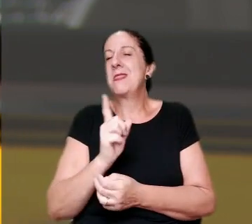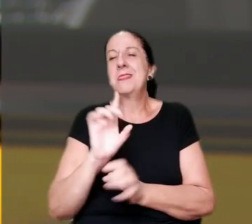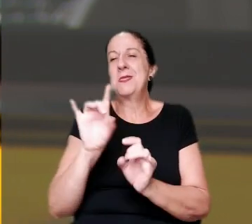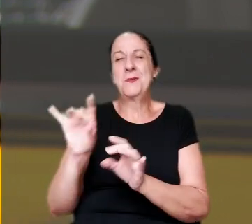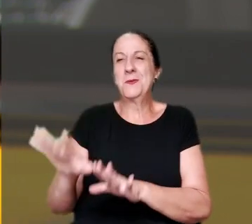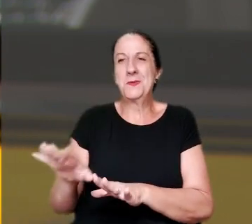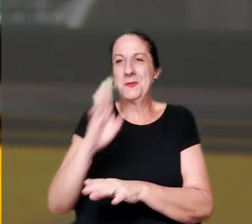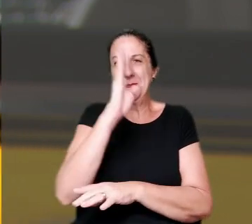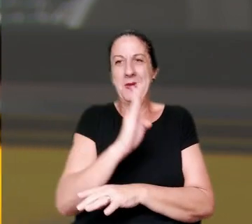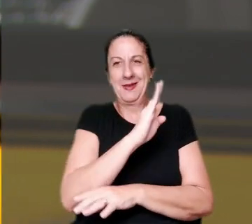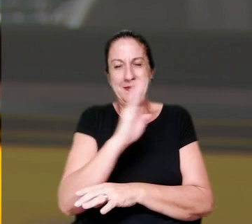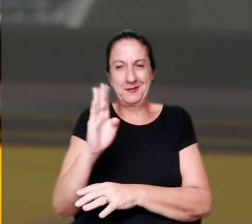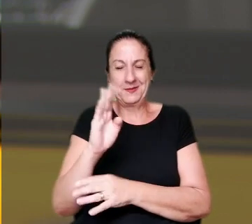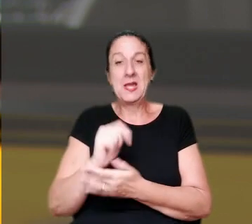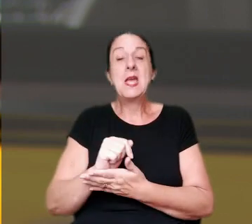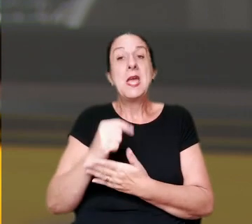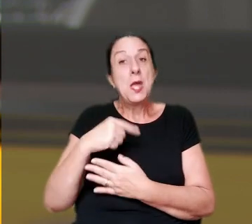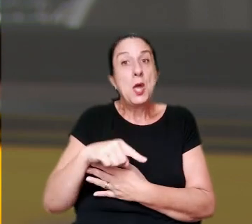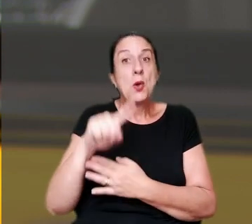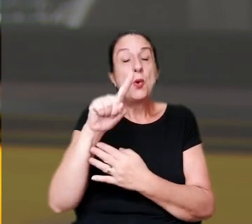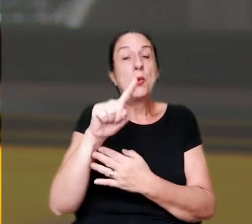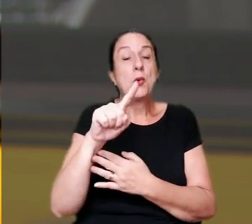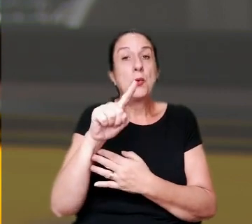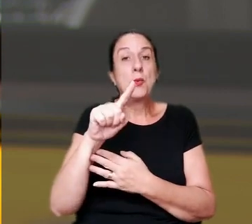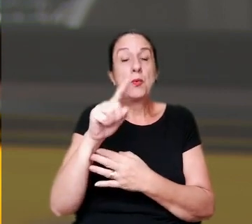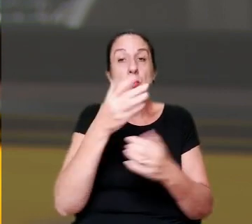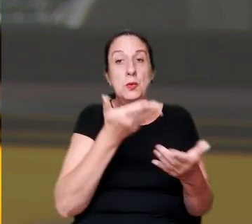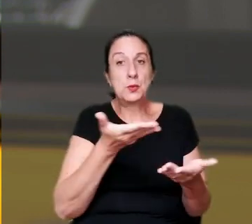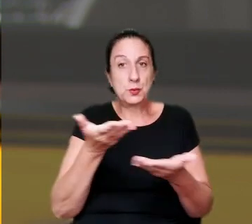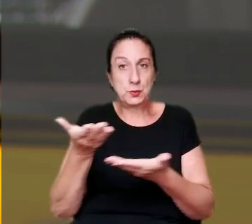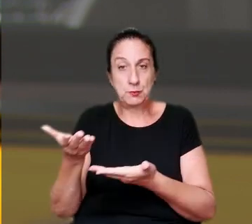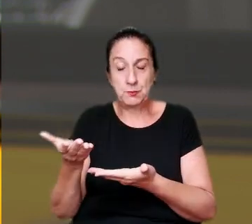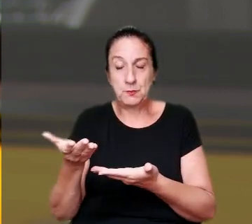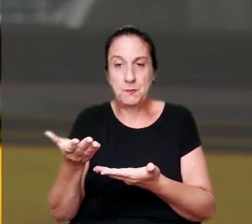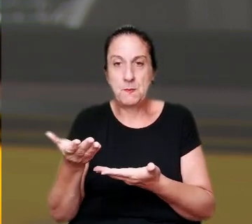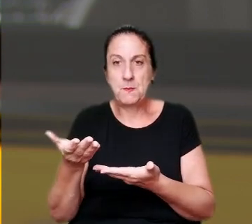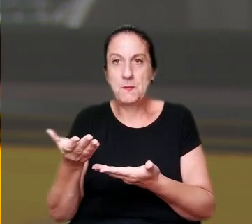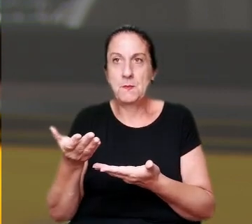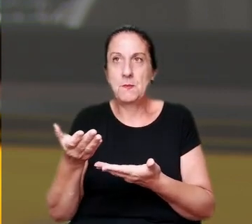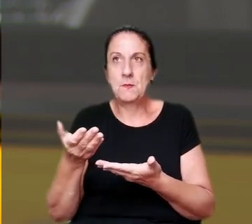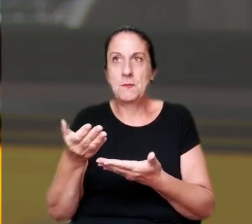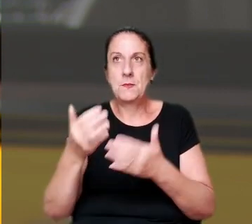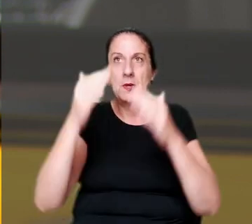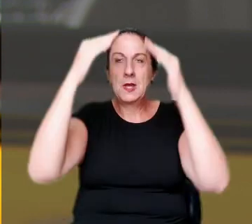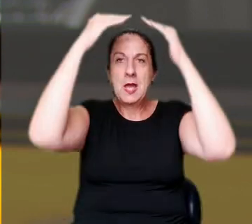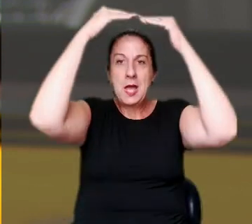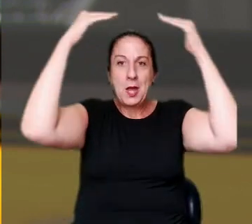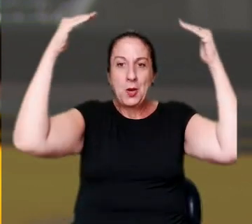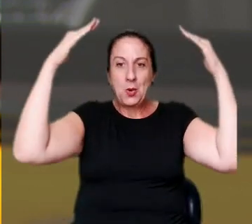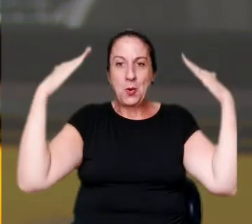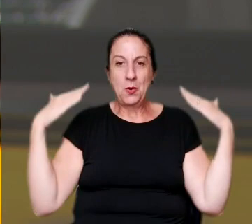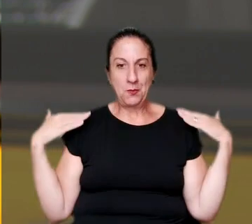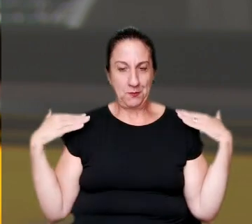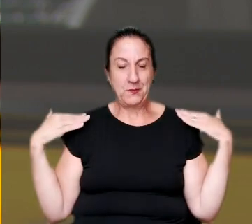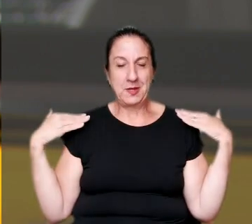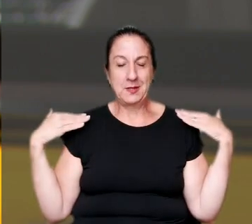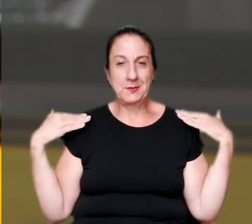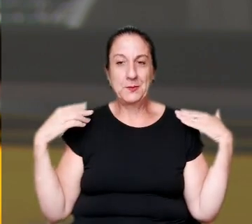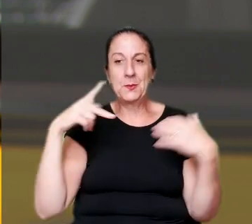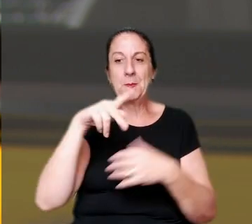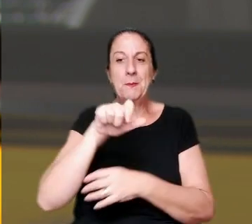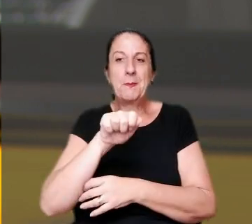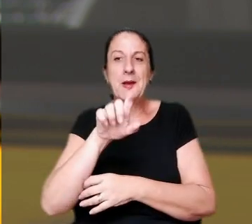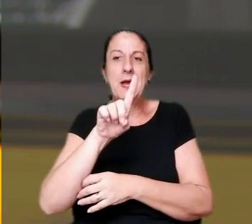Aí não deu. E uma vez também eu fui a uma solenidade e no convento dos